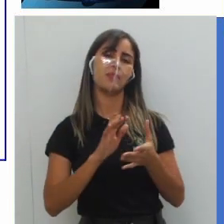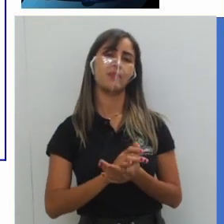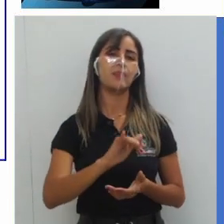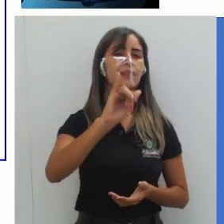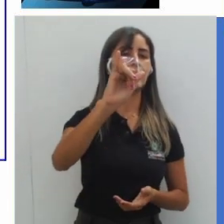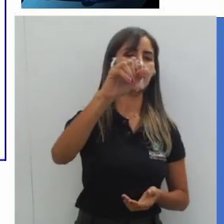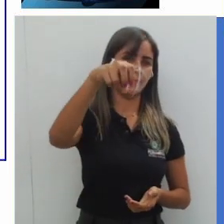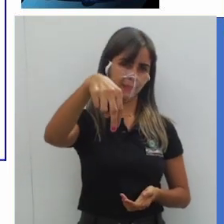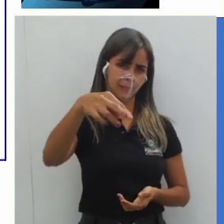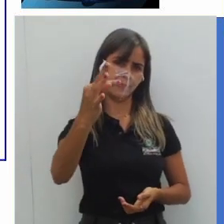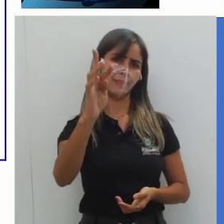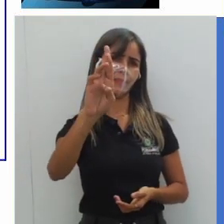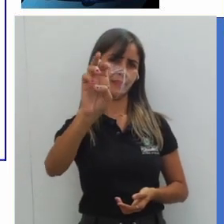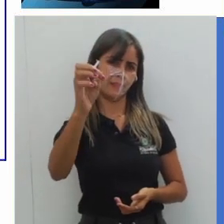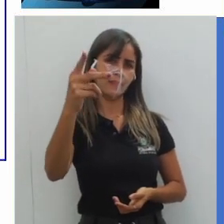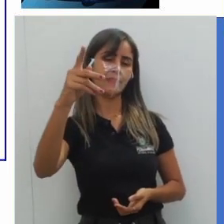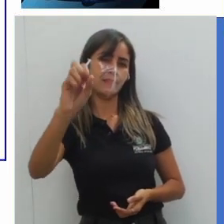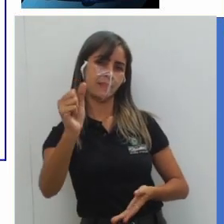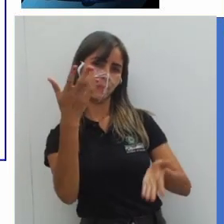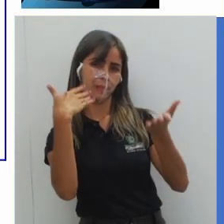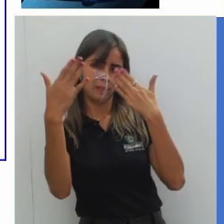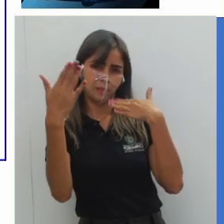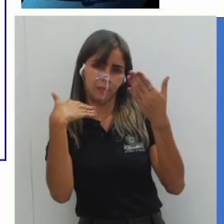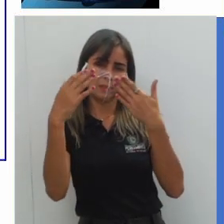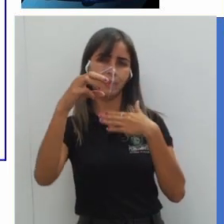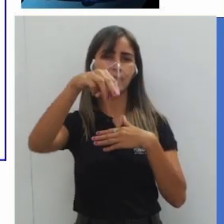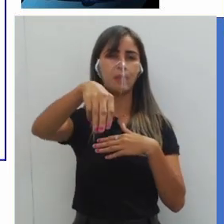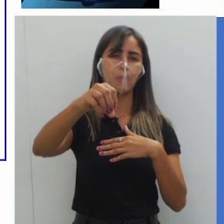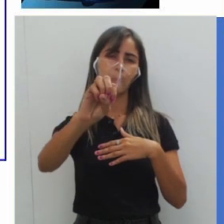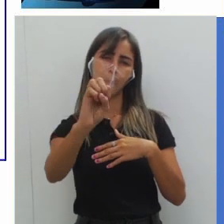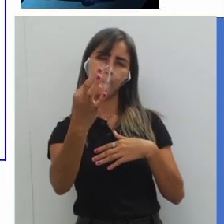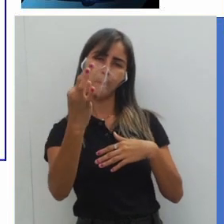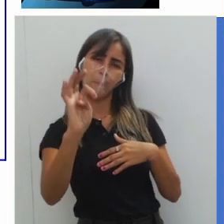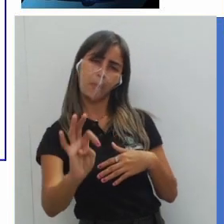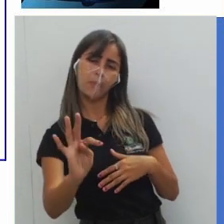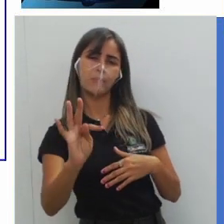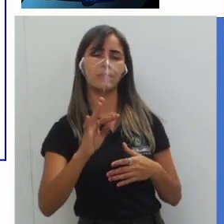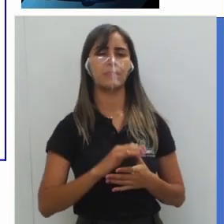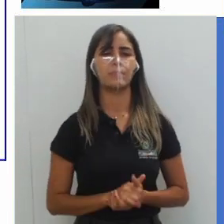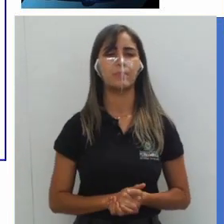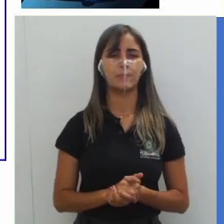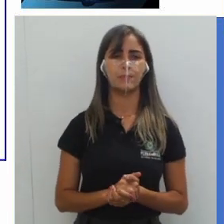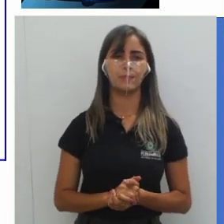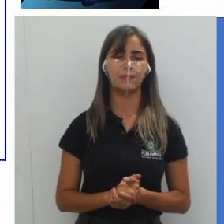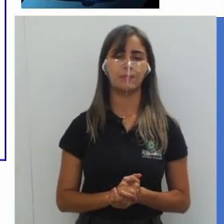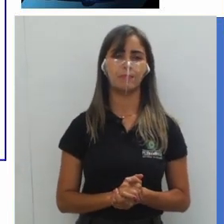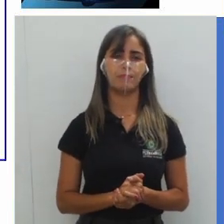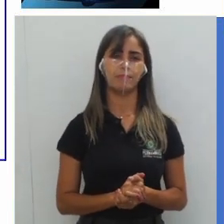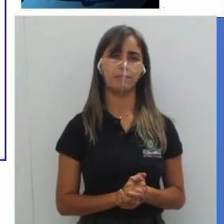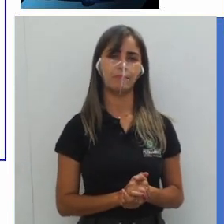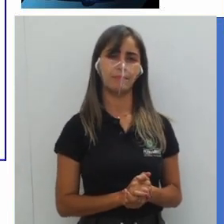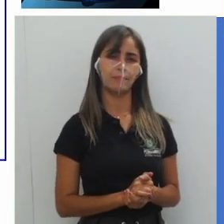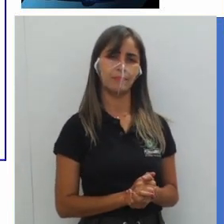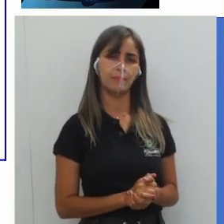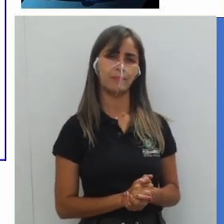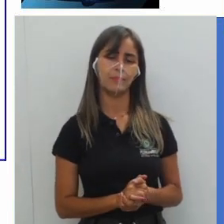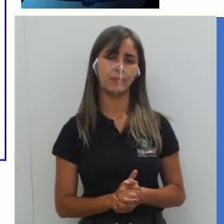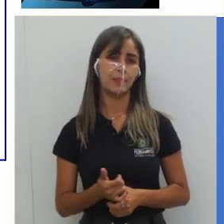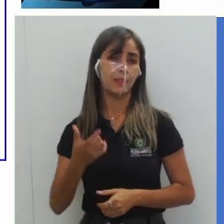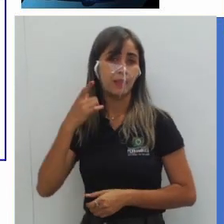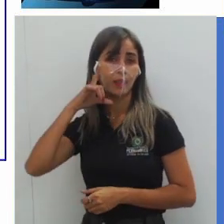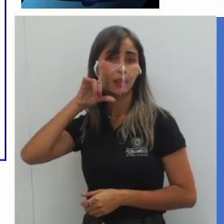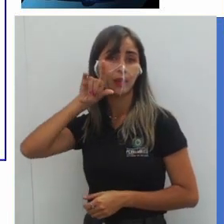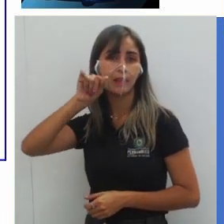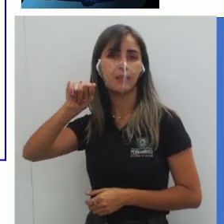tem more interesting para comparativos e most interesting para superlativos. Então, o superlativo